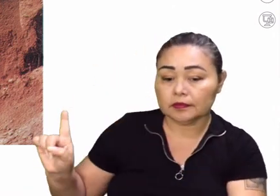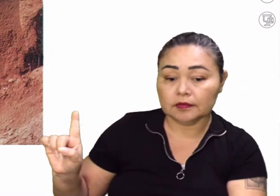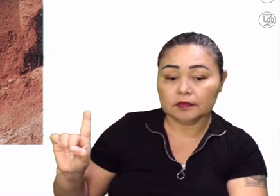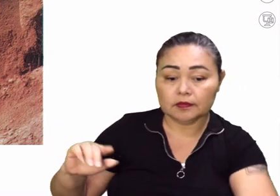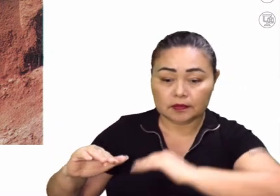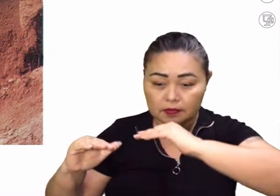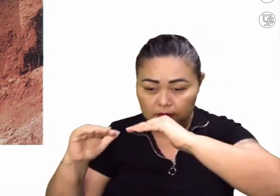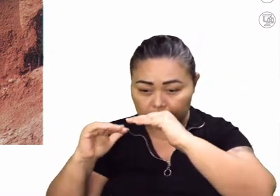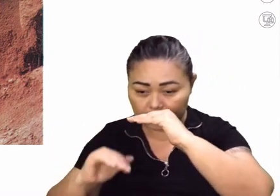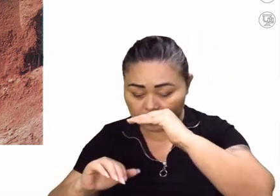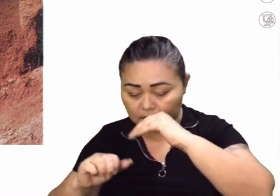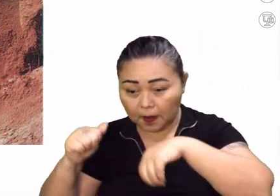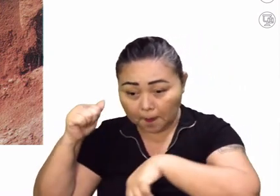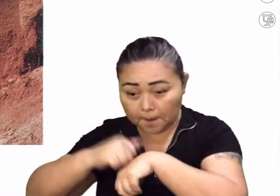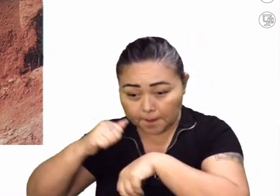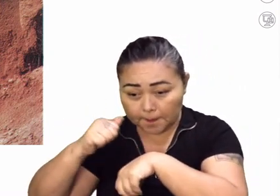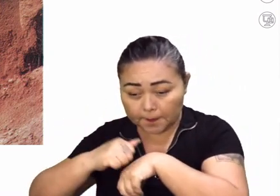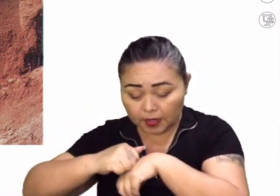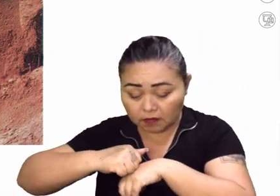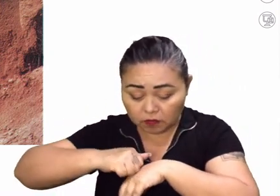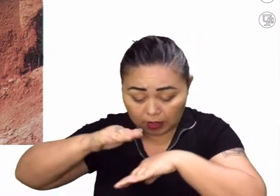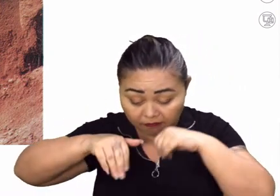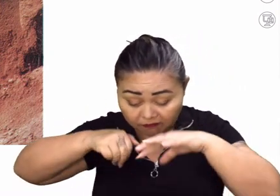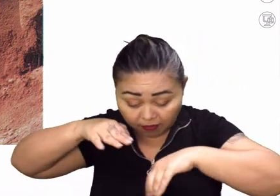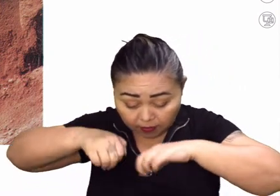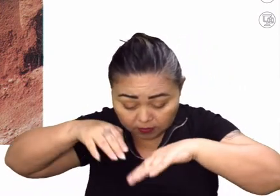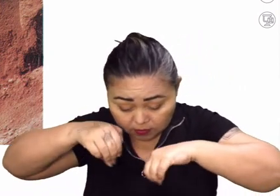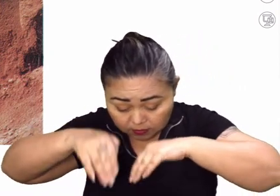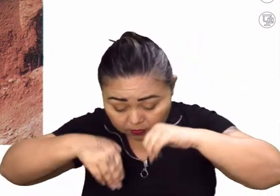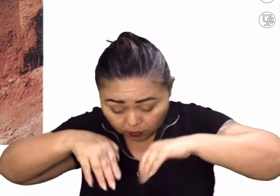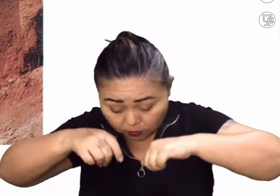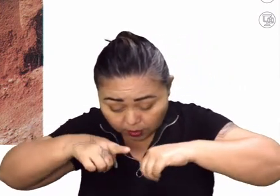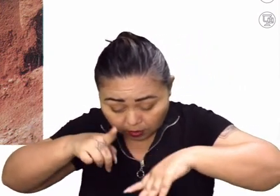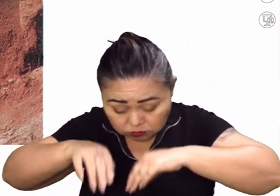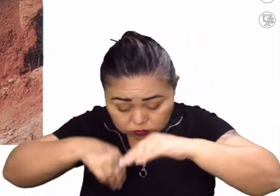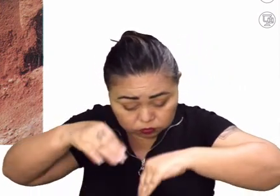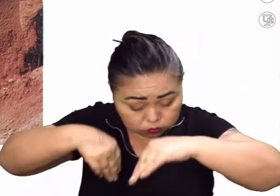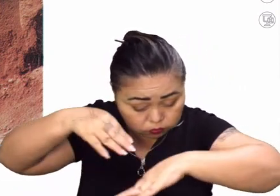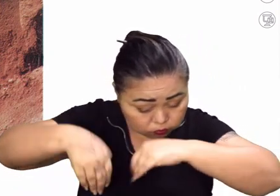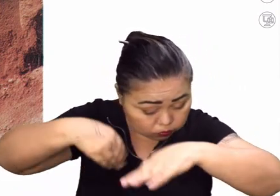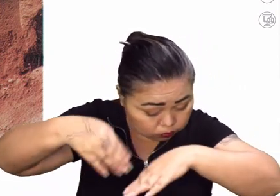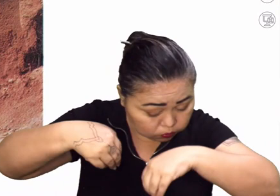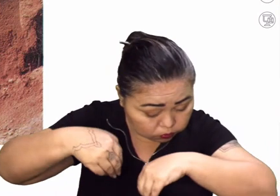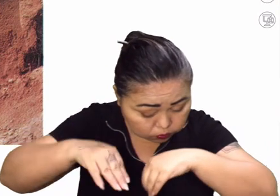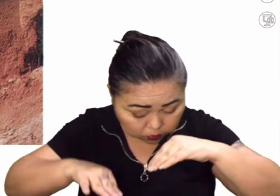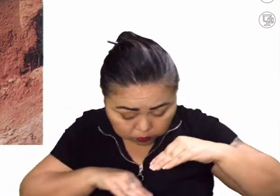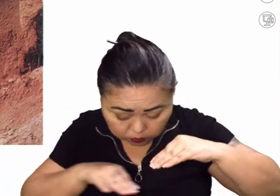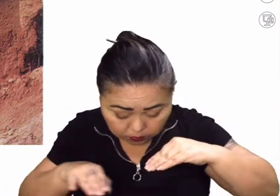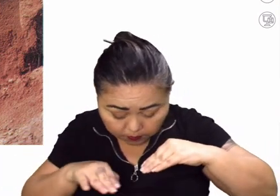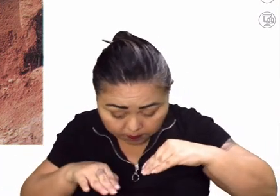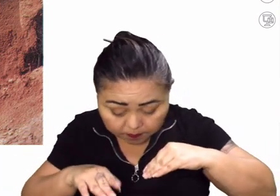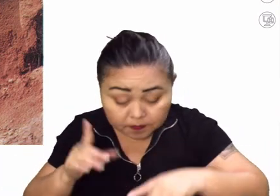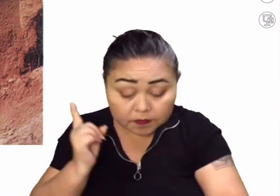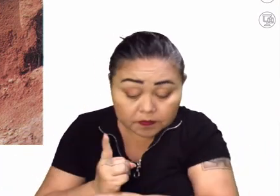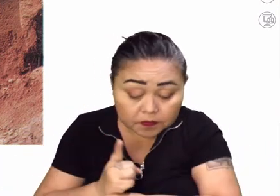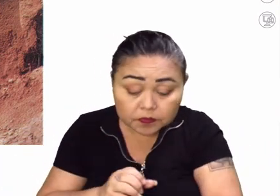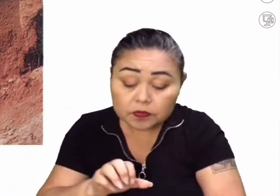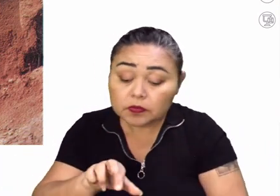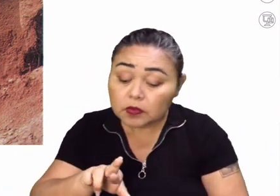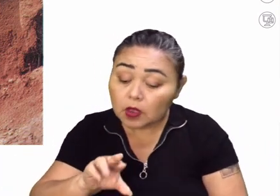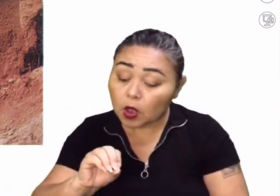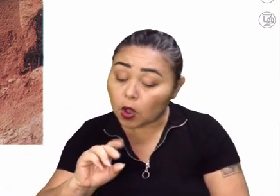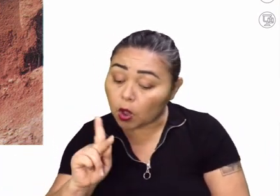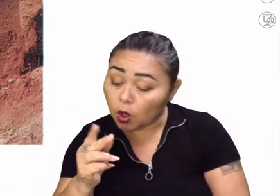Rocha mãe se você for cavar um solo você vai acabar até você vai chegar na hora que você vai encontrar Rocha